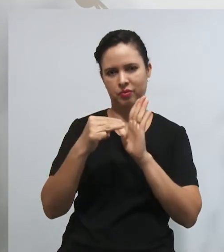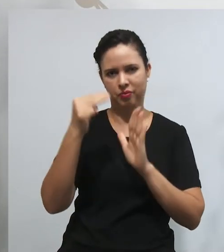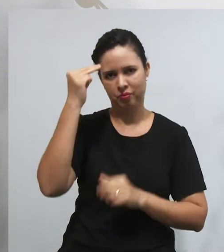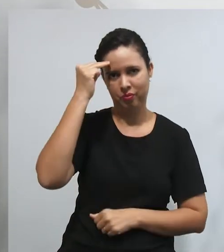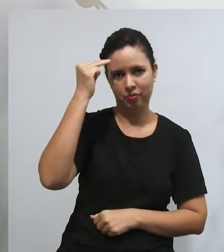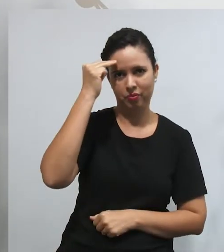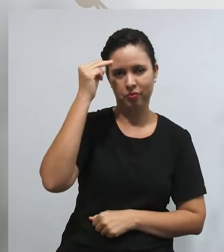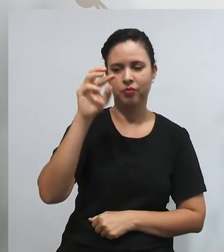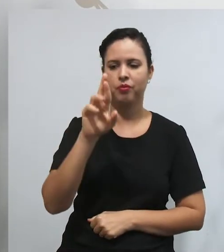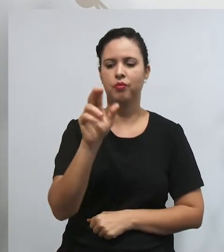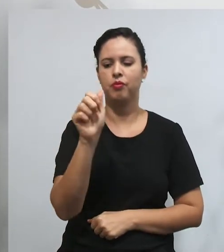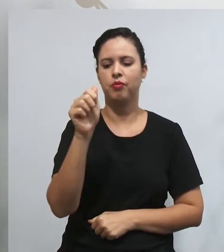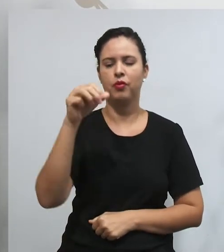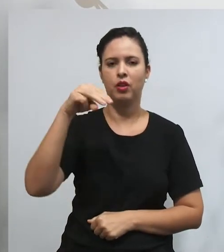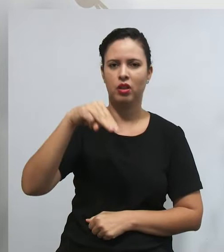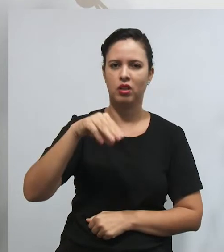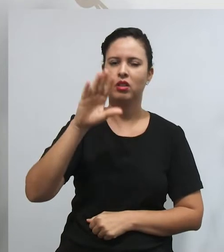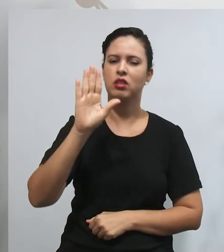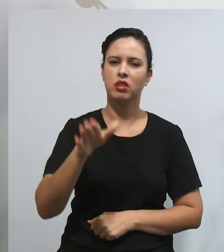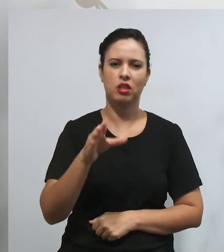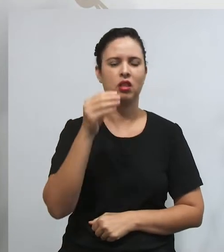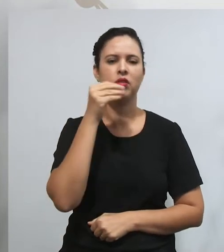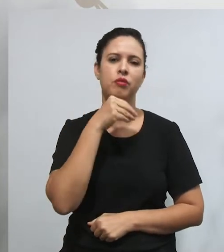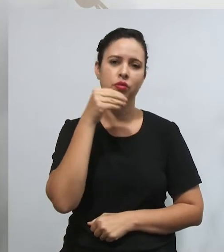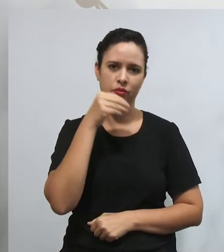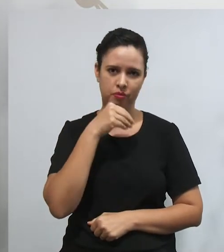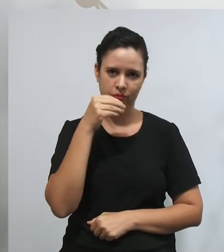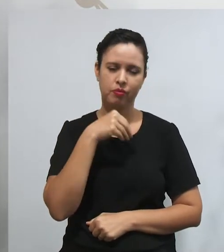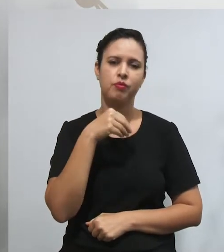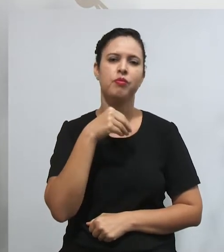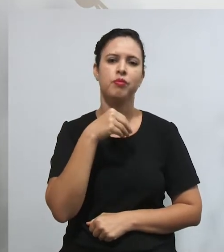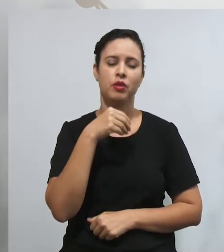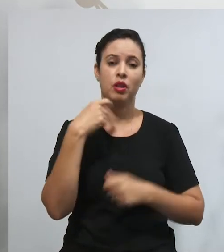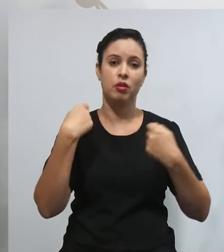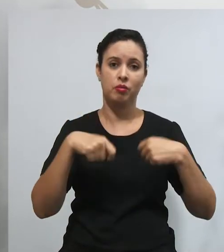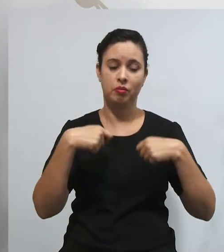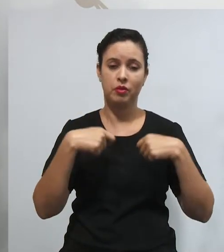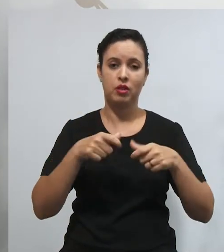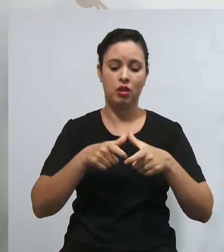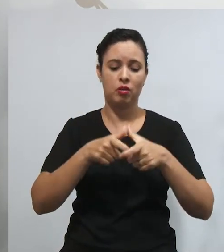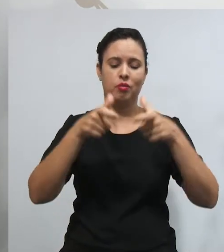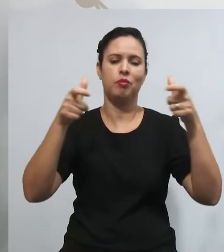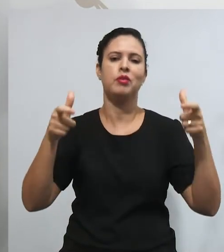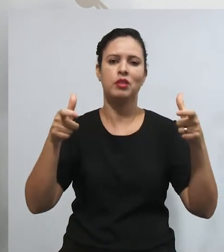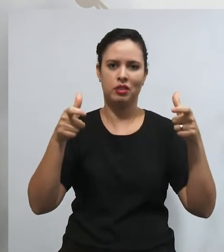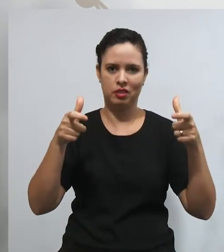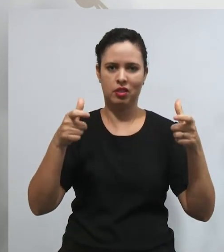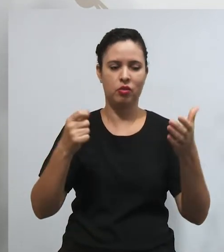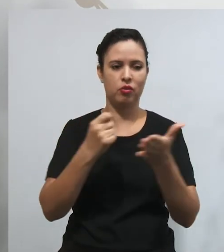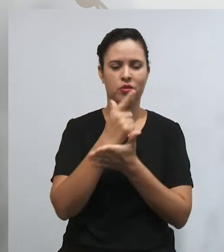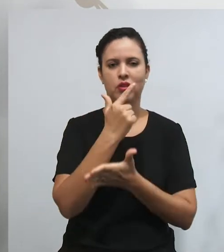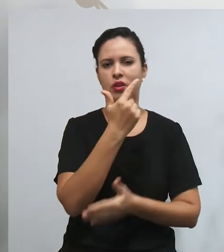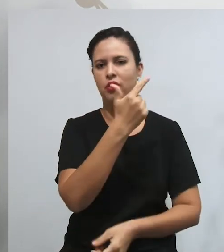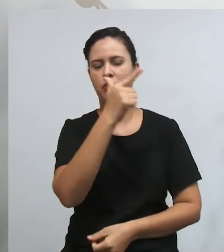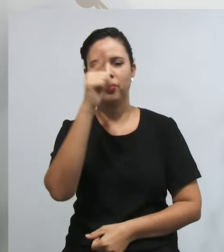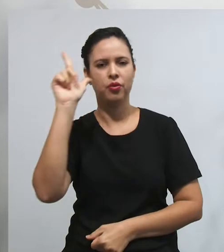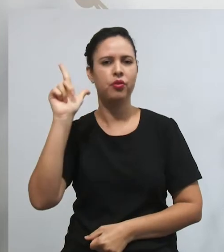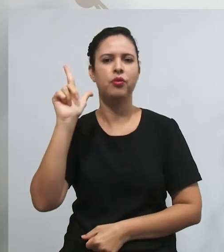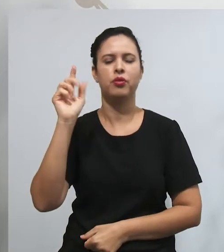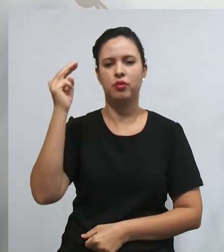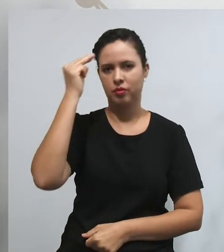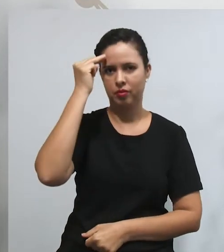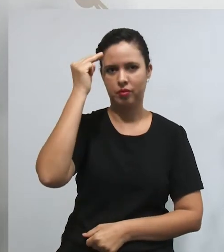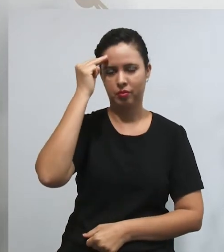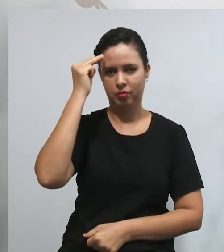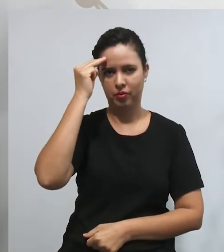né, a capacidade de armazenamento dos programas que você está abrindo. Aí você precisa expandir, né, comprar uma outra memória